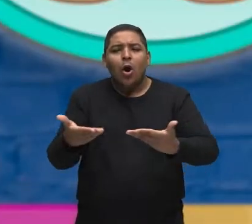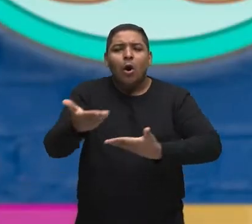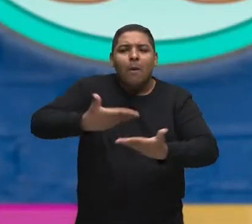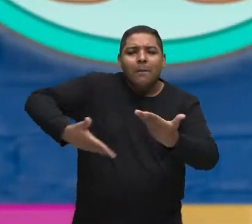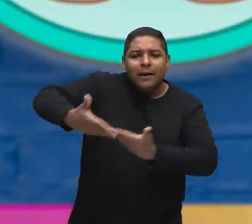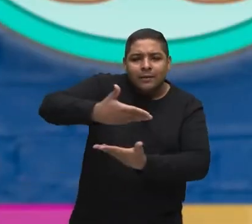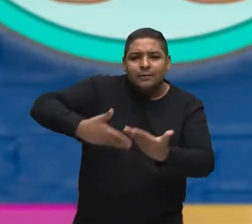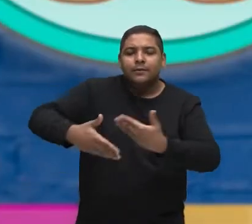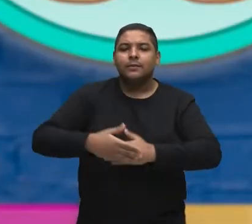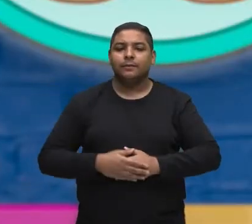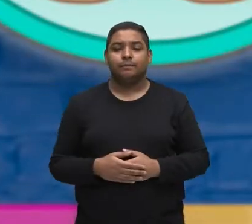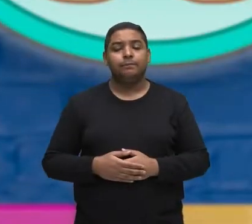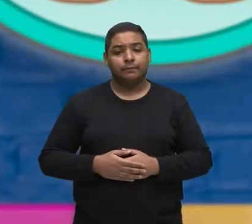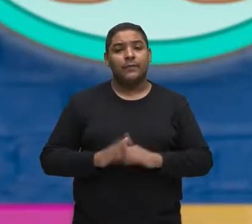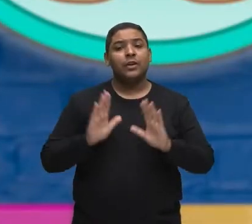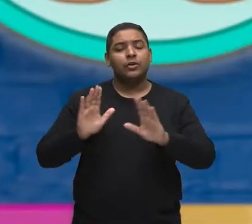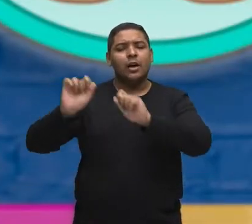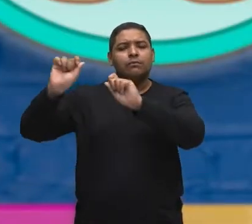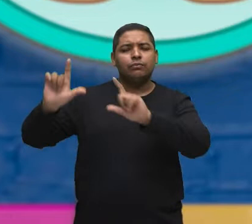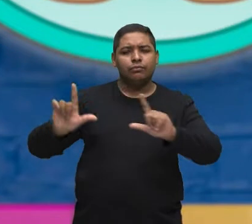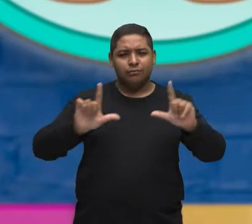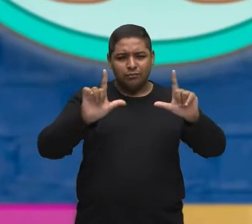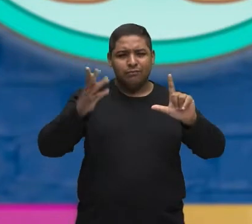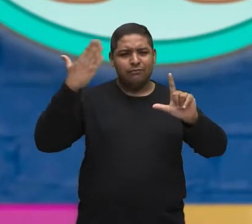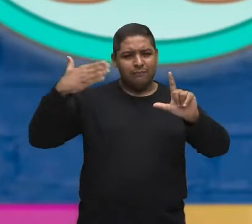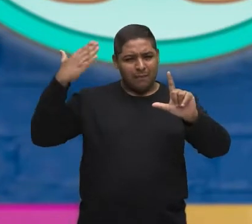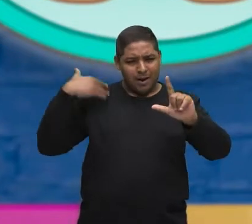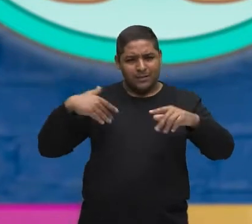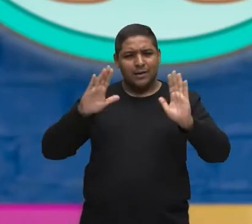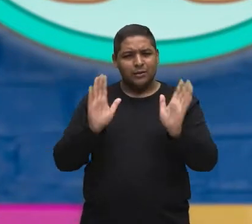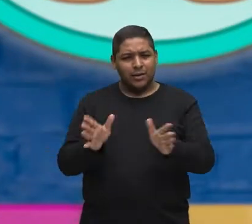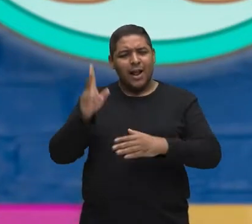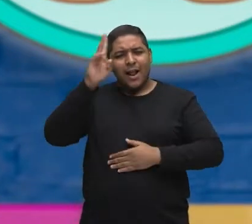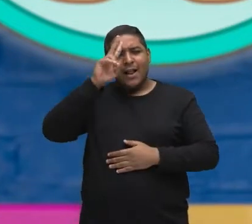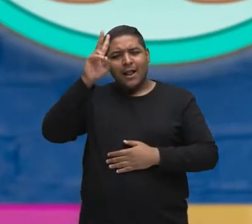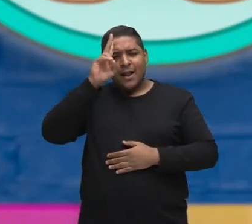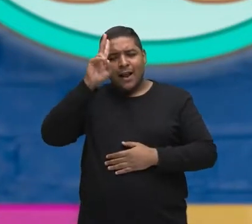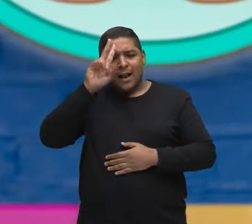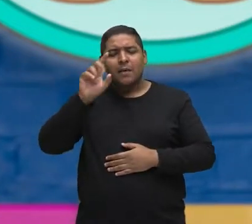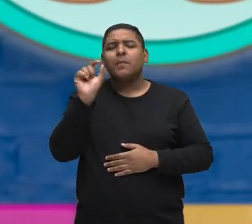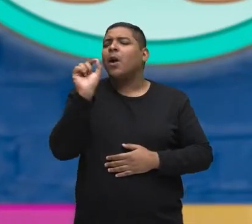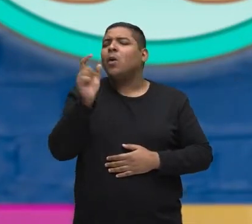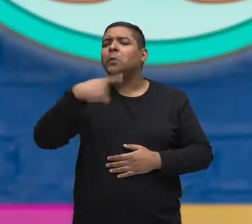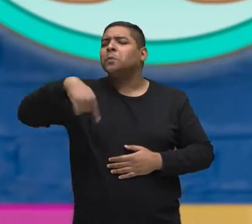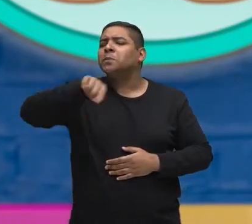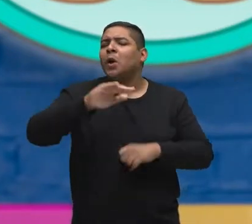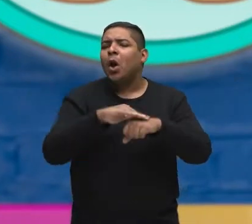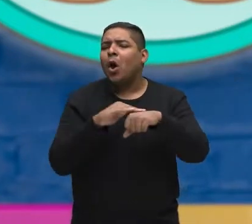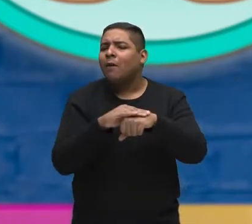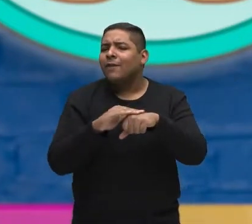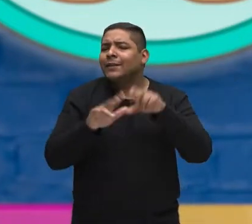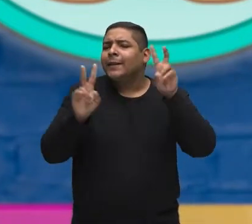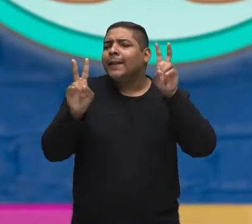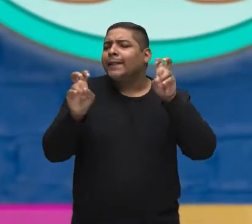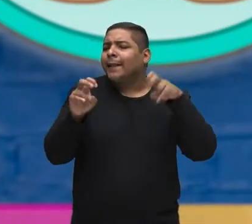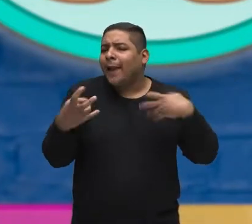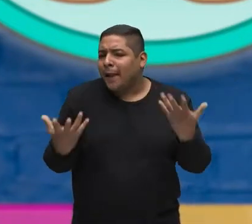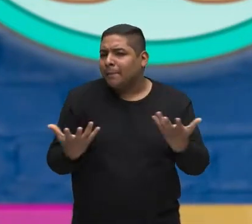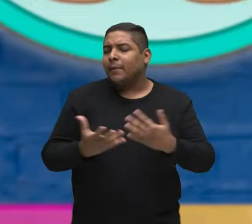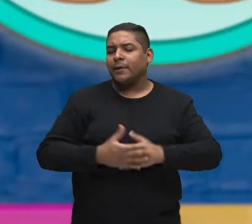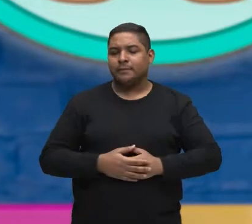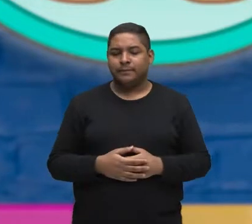assistiu no programa passado, você pode ter uma lembrança do que a gente conversou sobre as empatias,